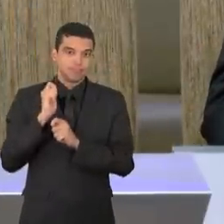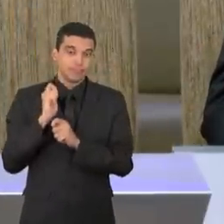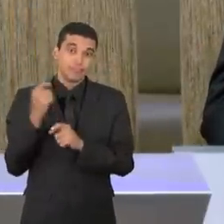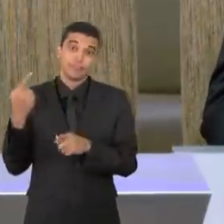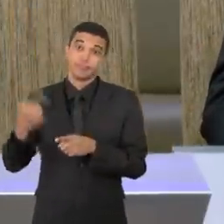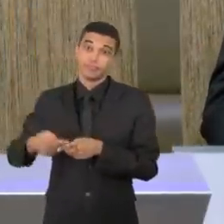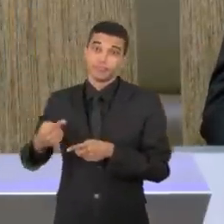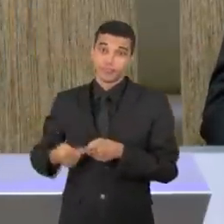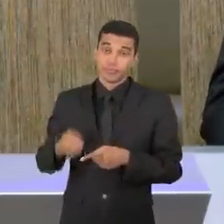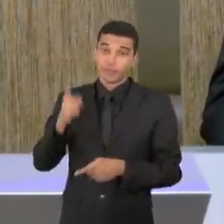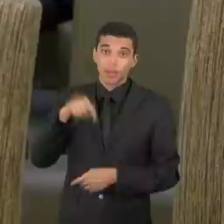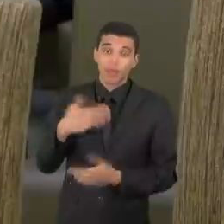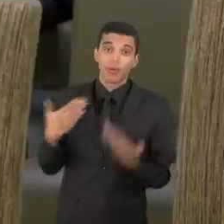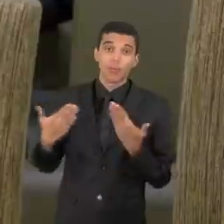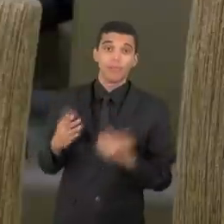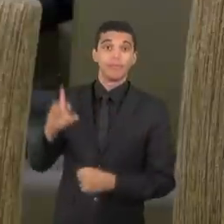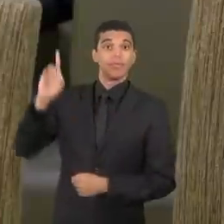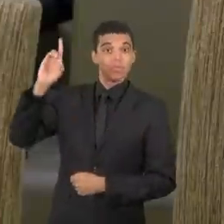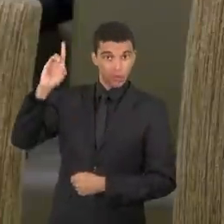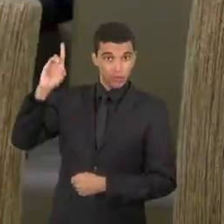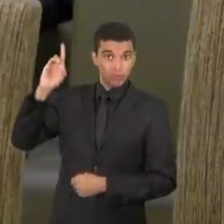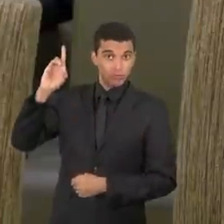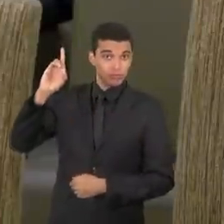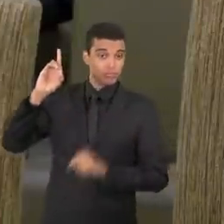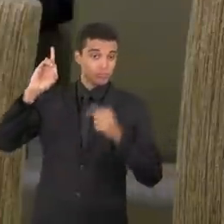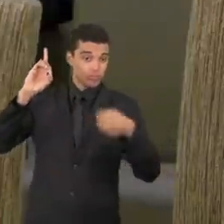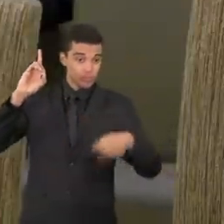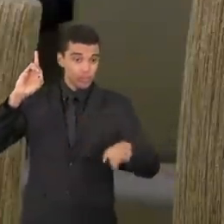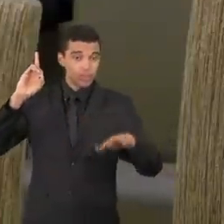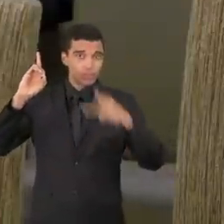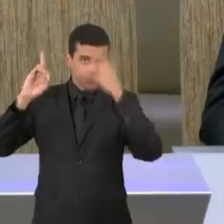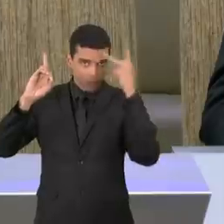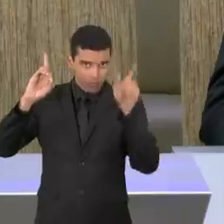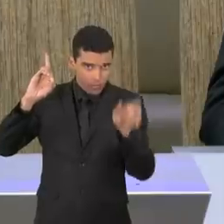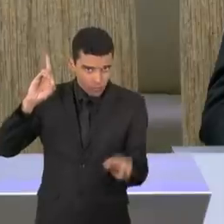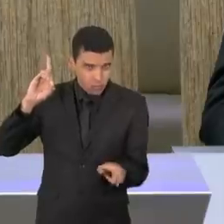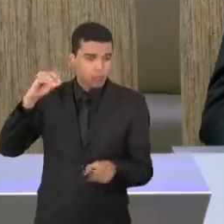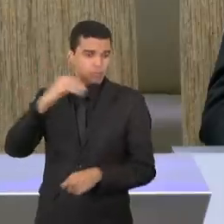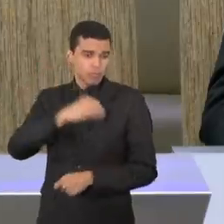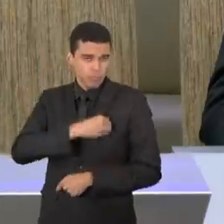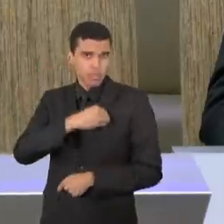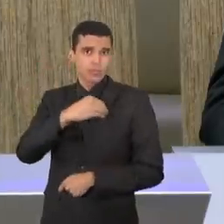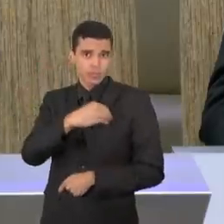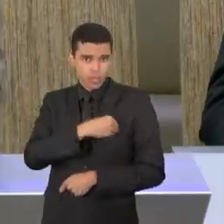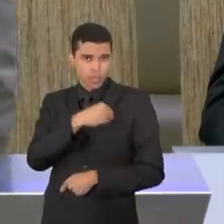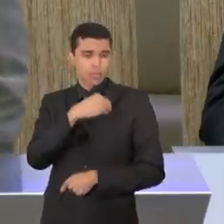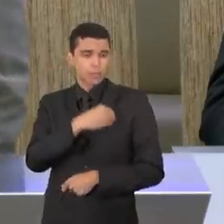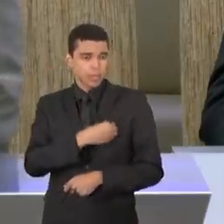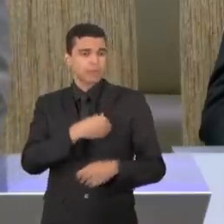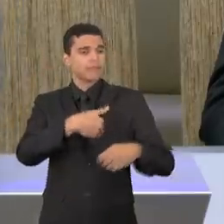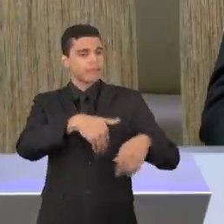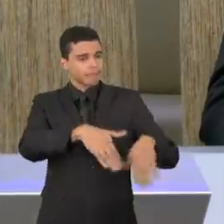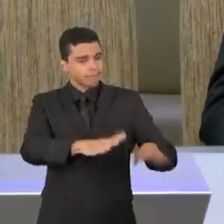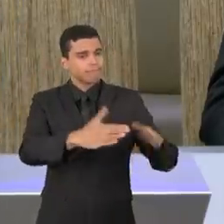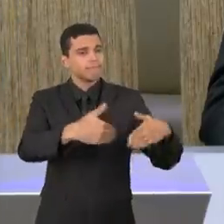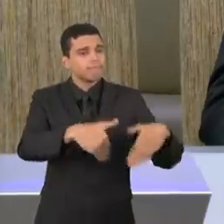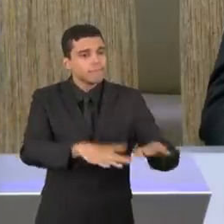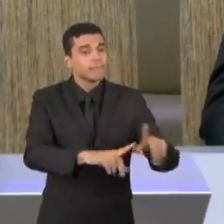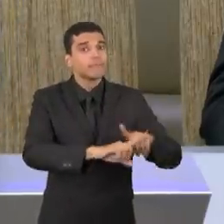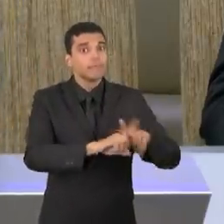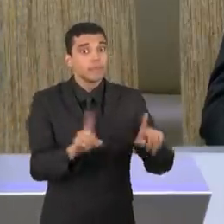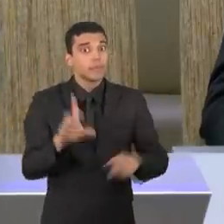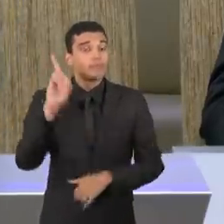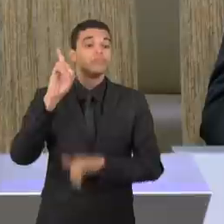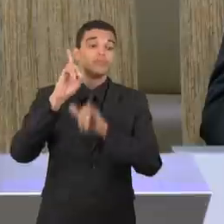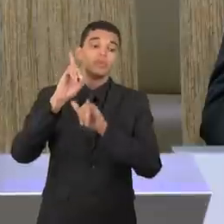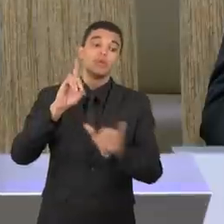Grande beneficência, e se arrepende do mal. Ainda colocou essa possibilidade. Claro, que